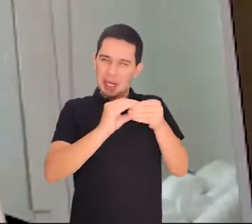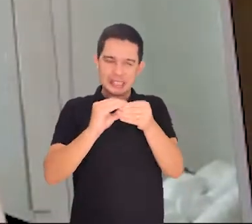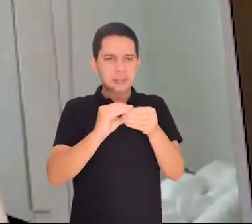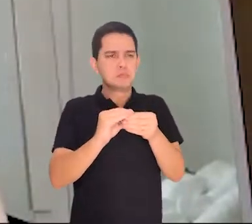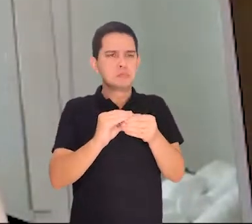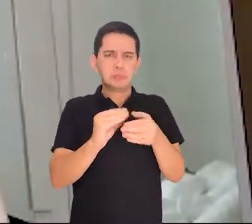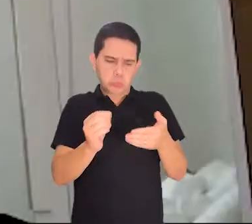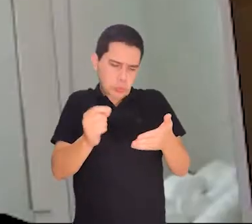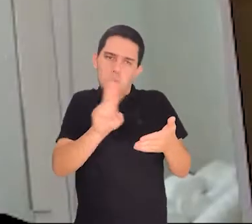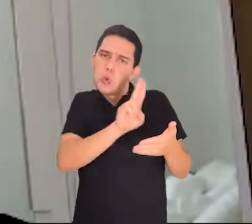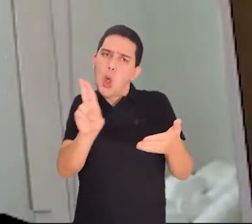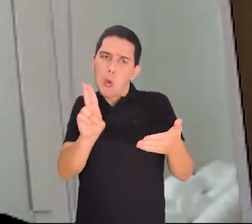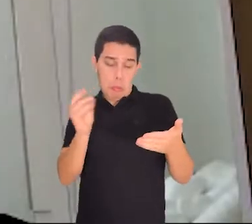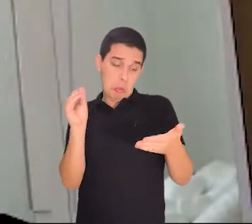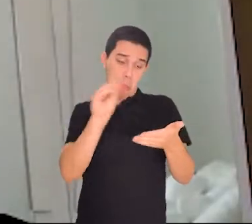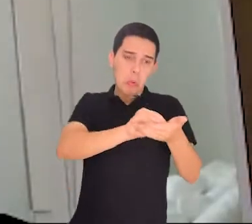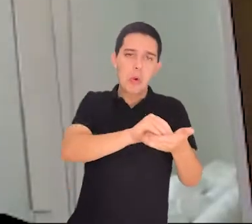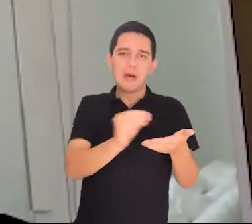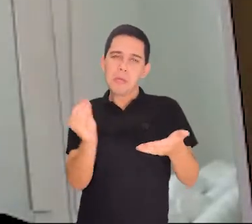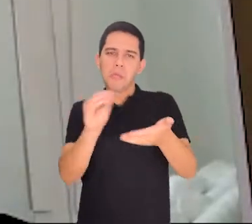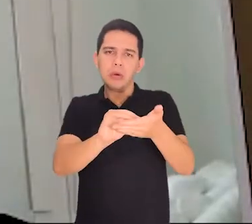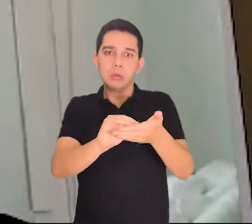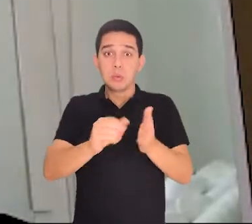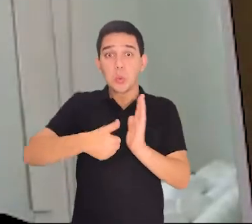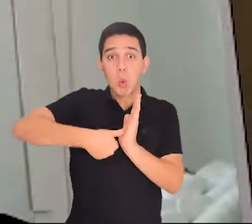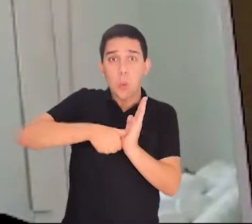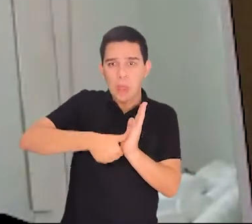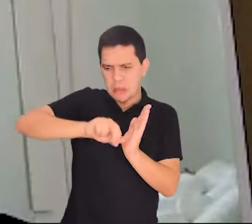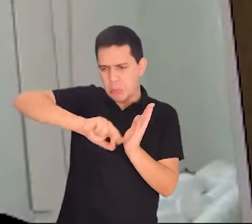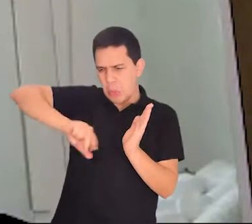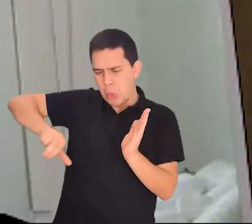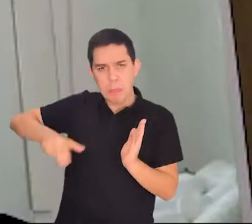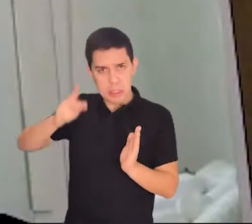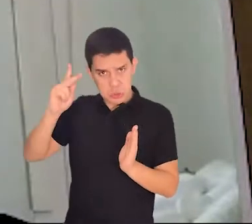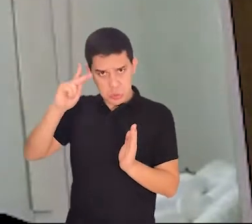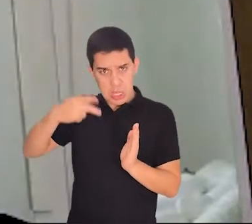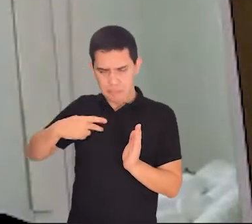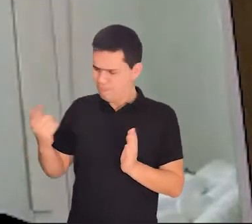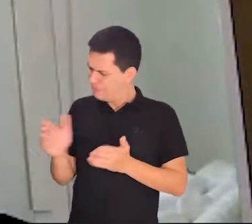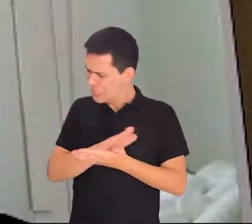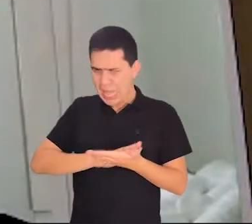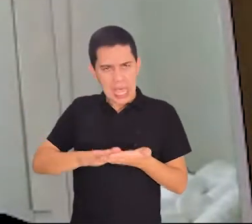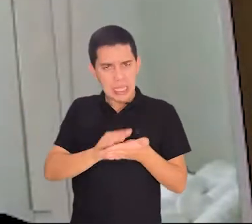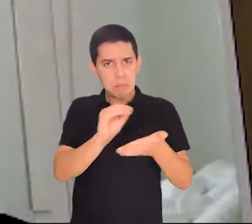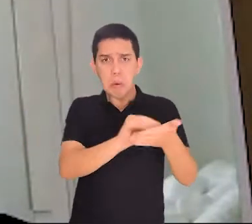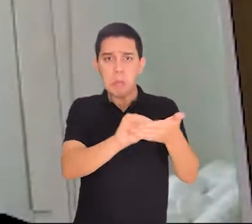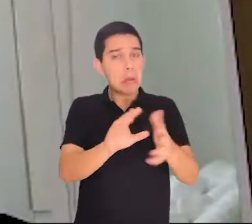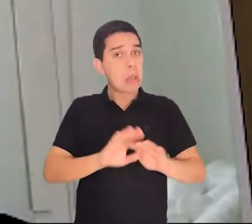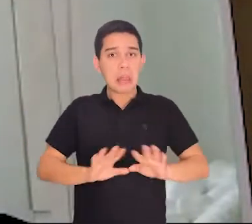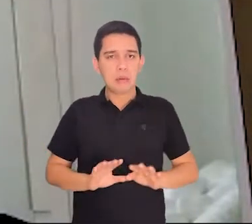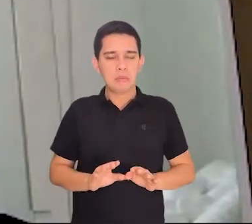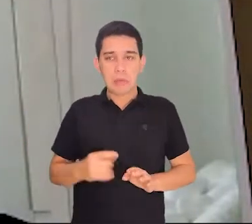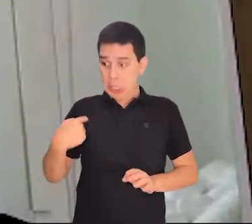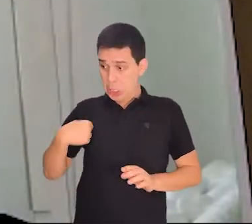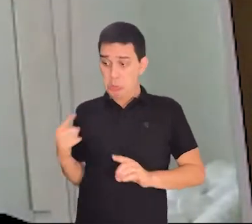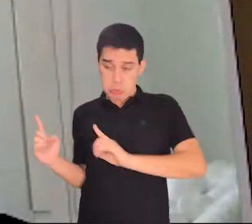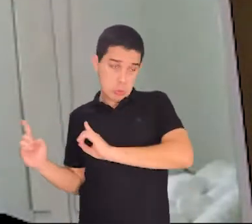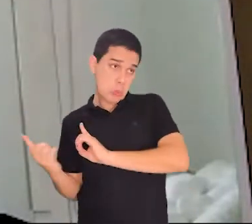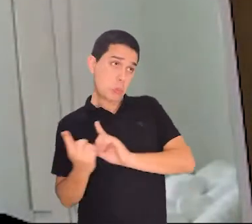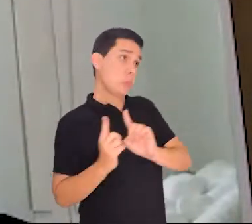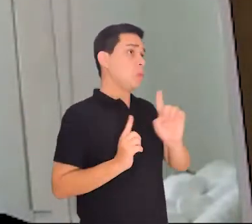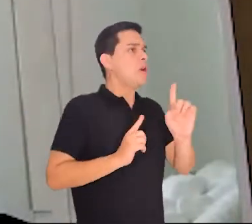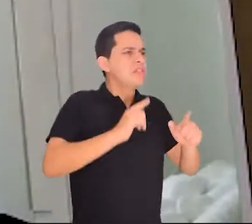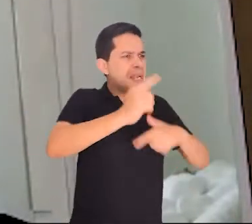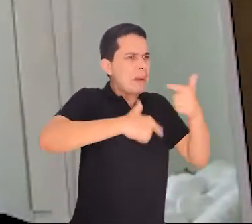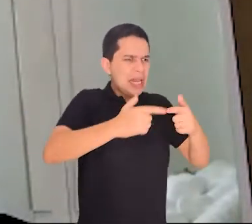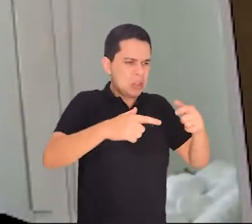documento, não sei nada. Onde a gente trabalhou do COVID, em área fechada, com pacientes